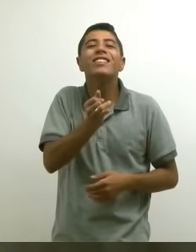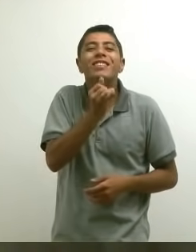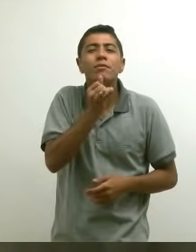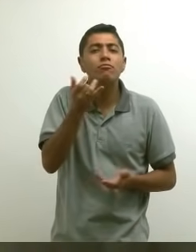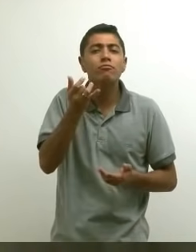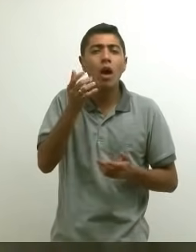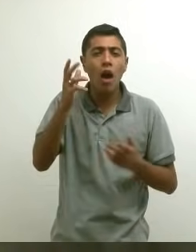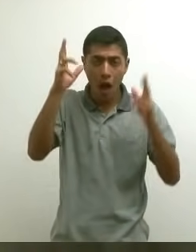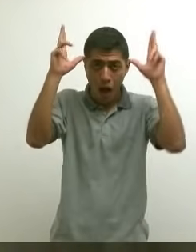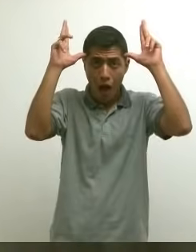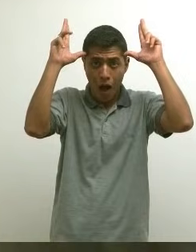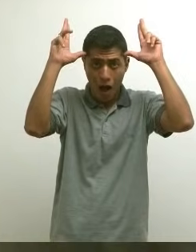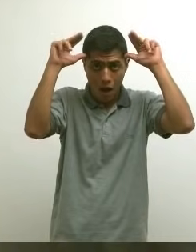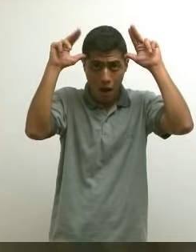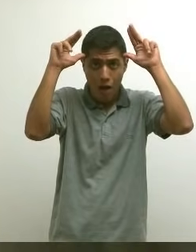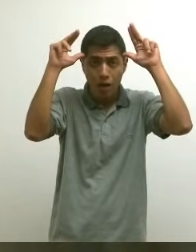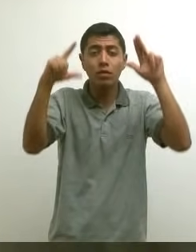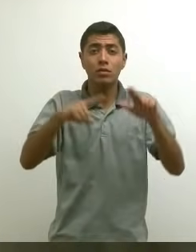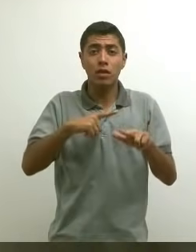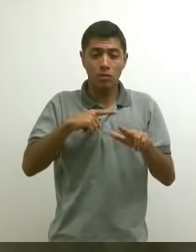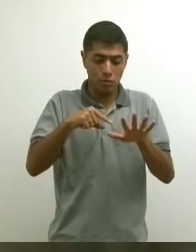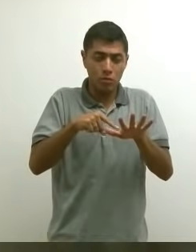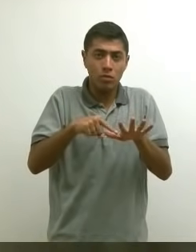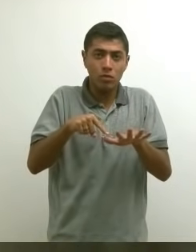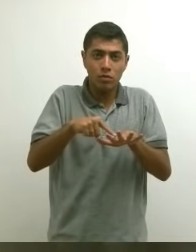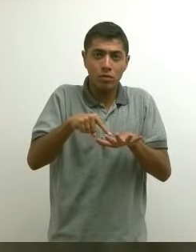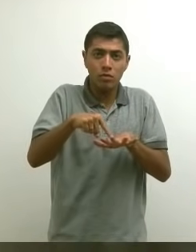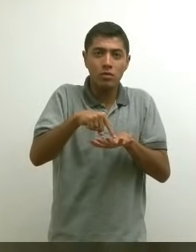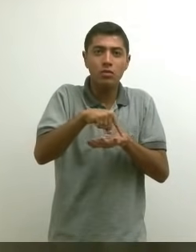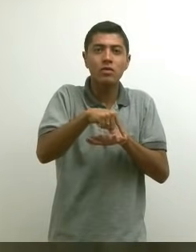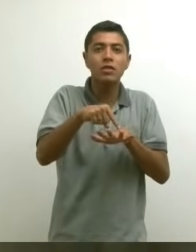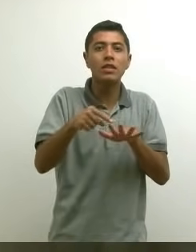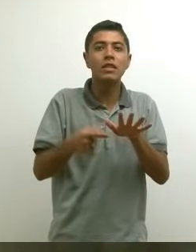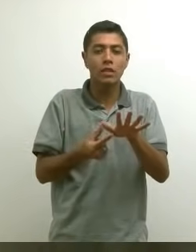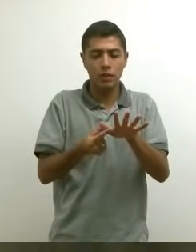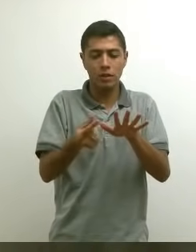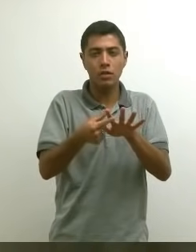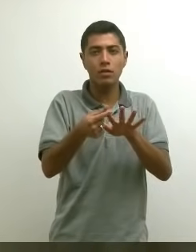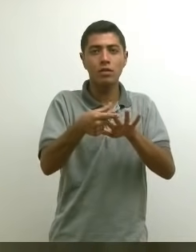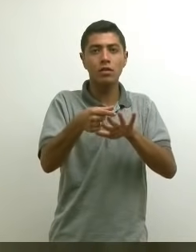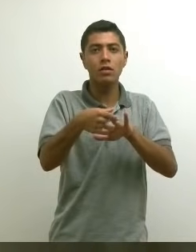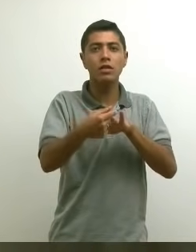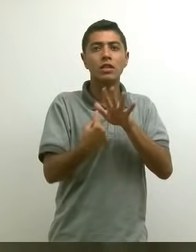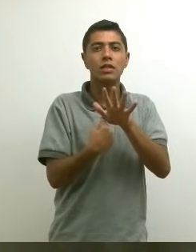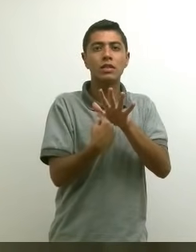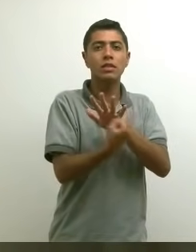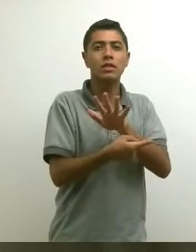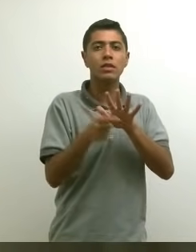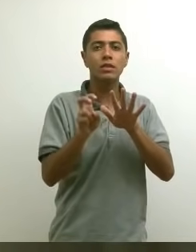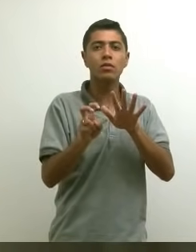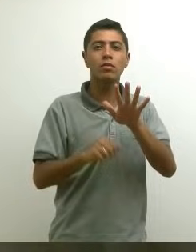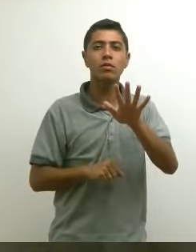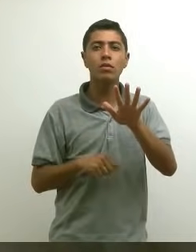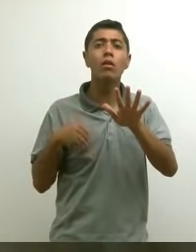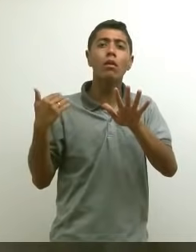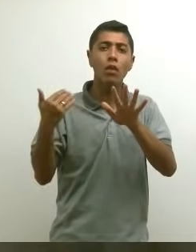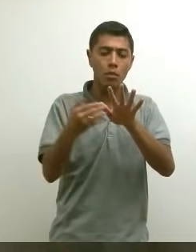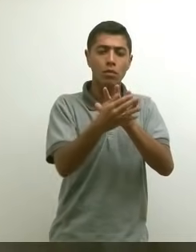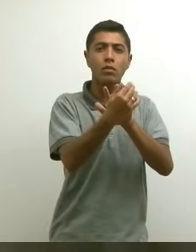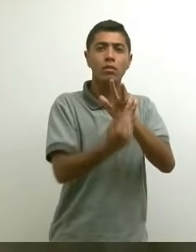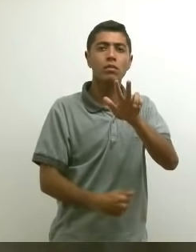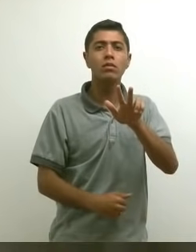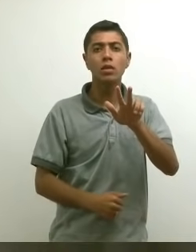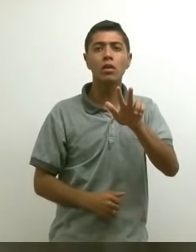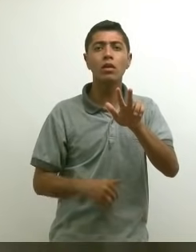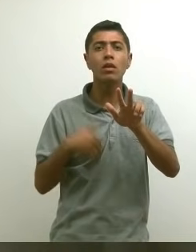depois passou para 3 até que hoje tem um dedo a gente a gente chama de casco do do cavalo é a unha